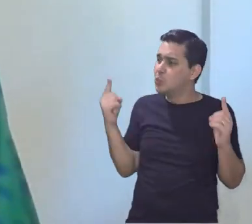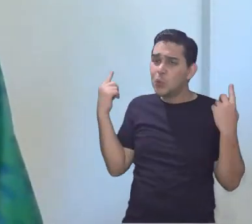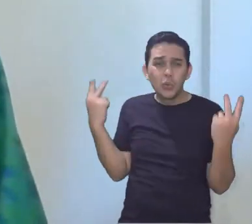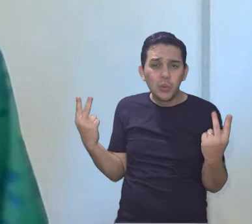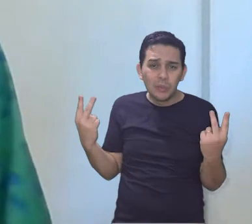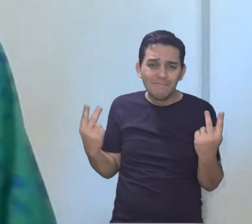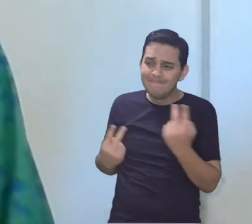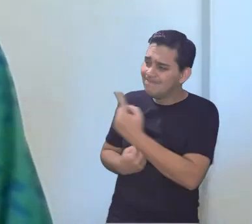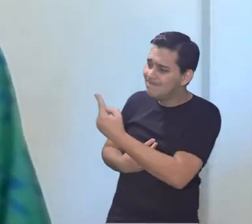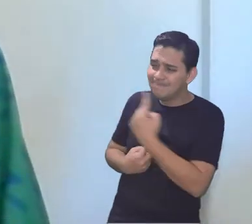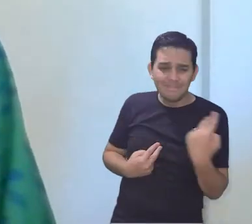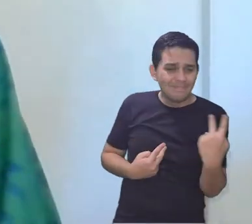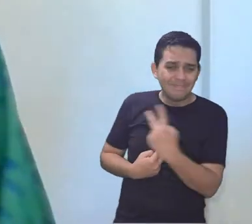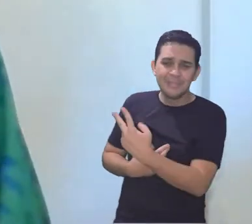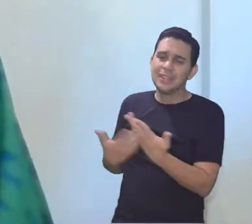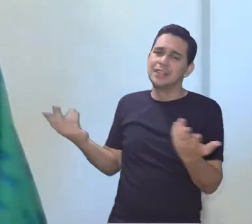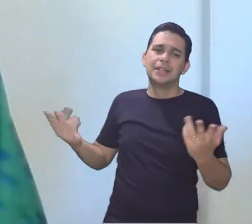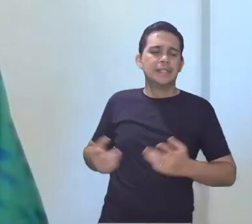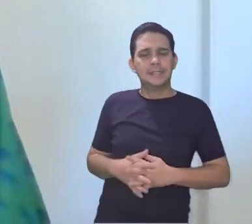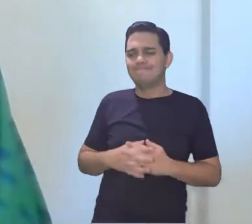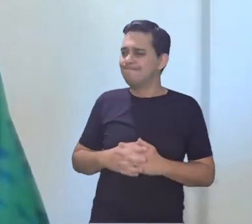que caminhar juntos.